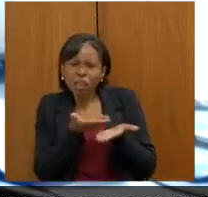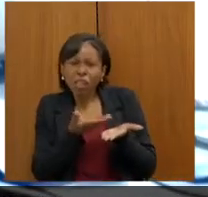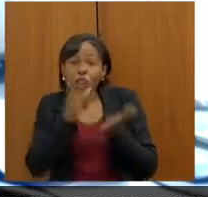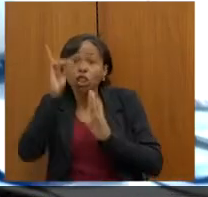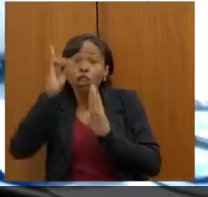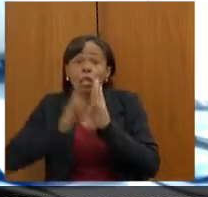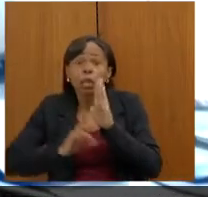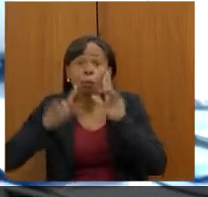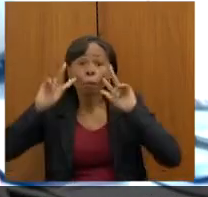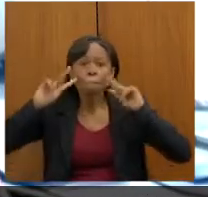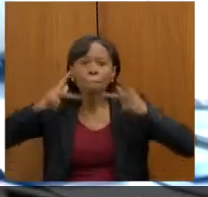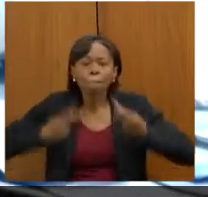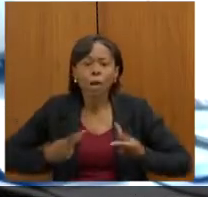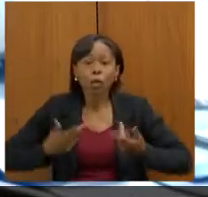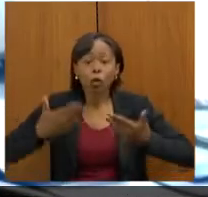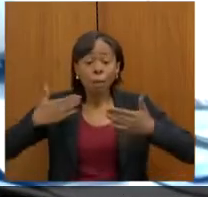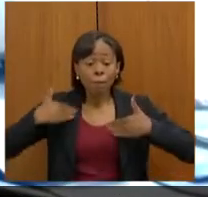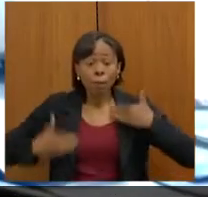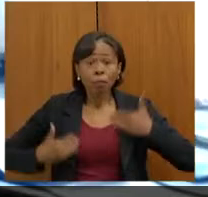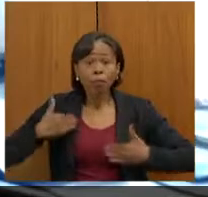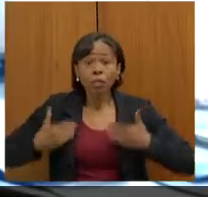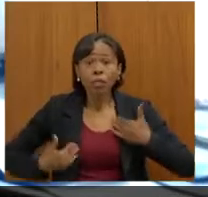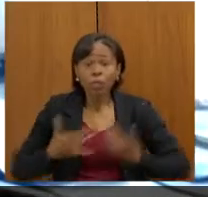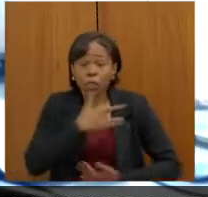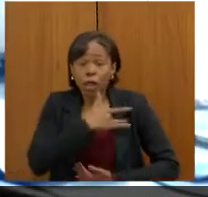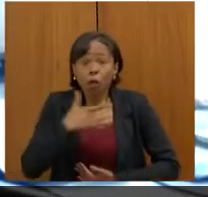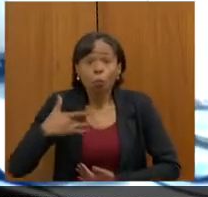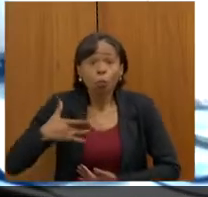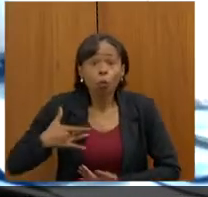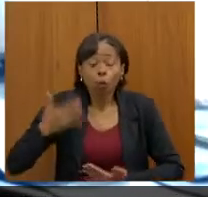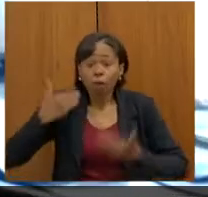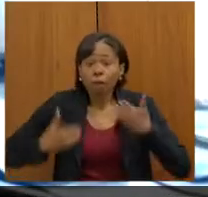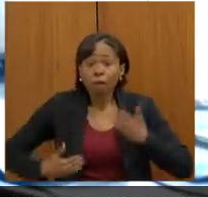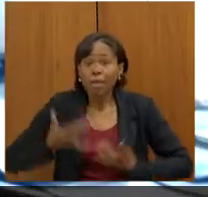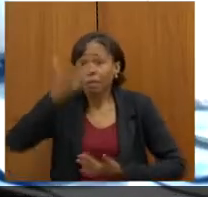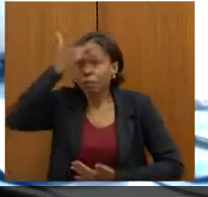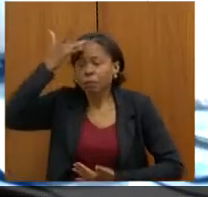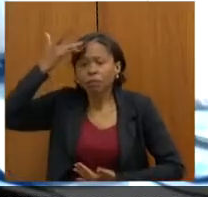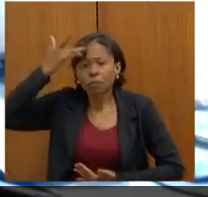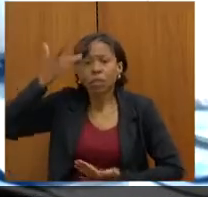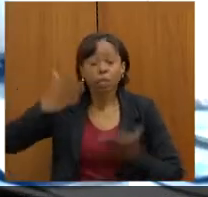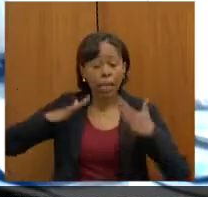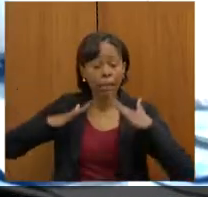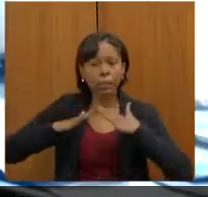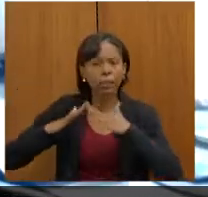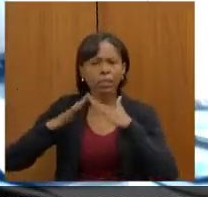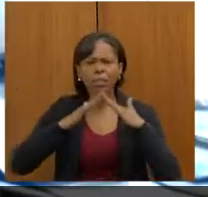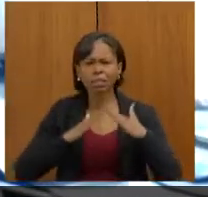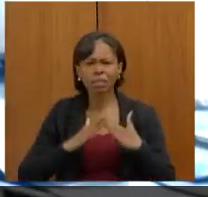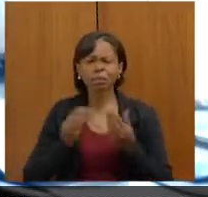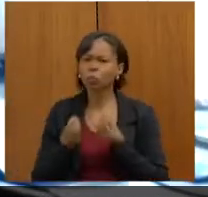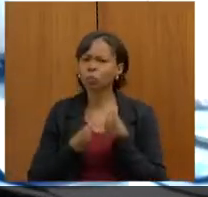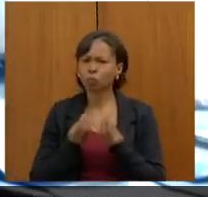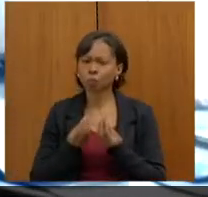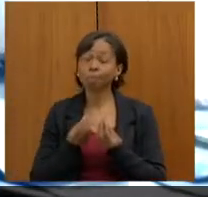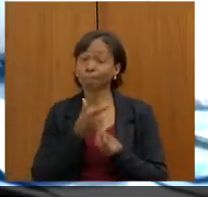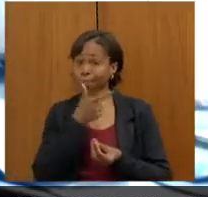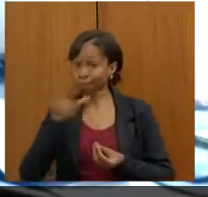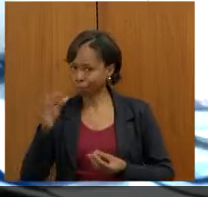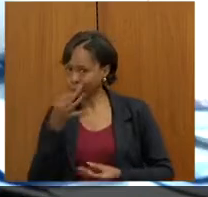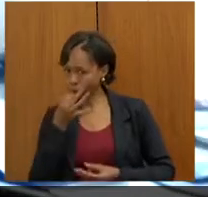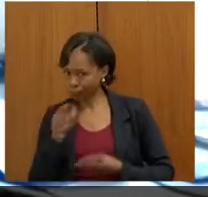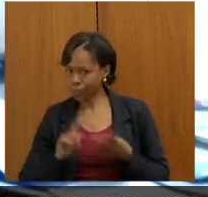a minha integridade física psíquica emocional e patrimonial não há outro depoimento